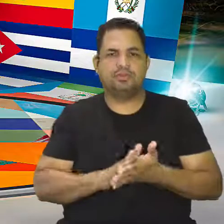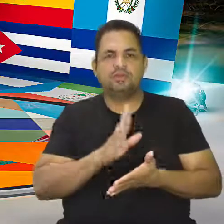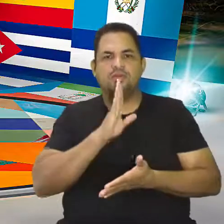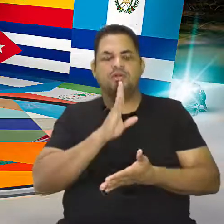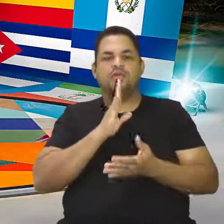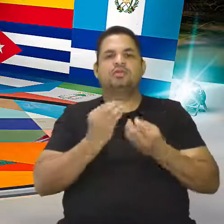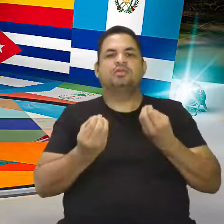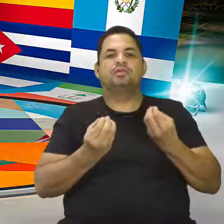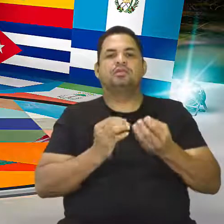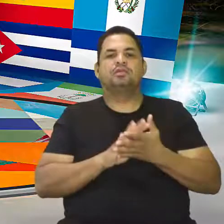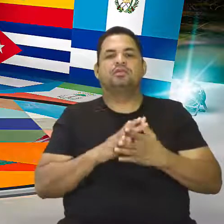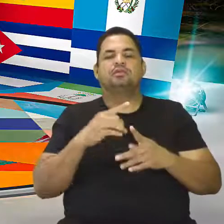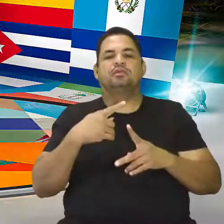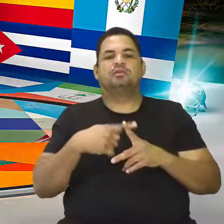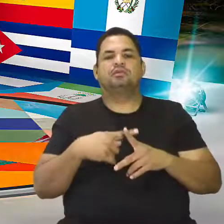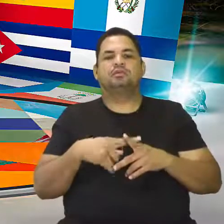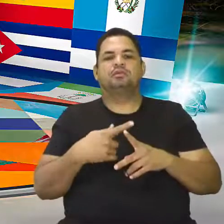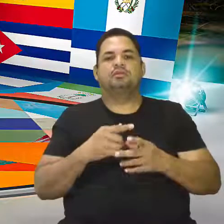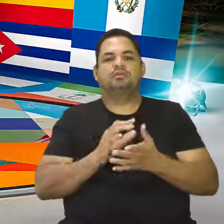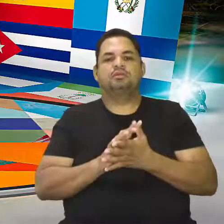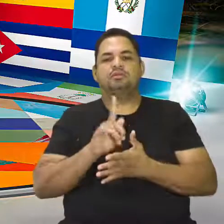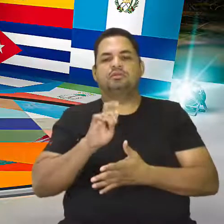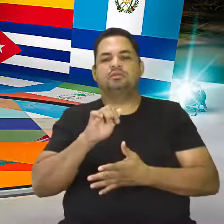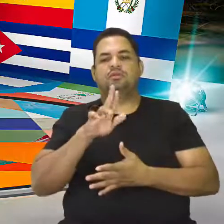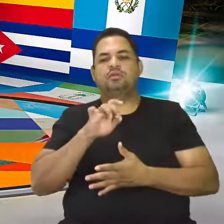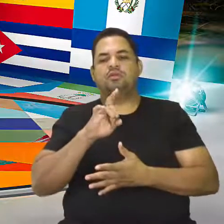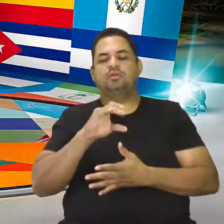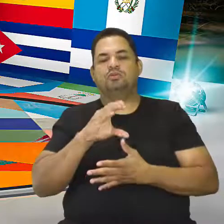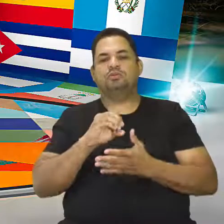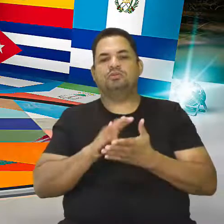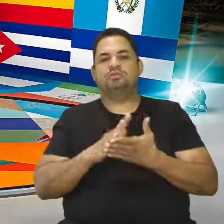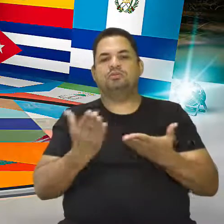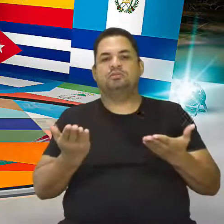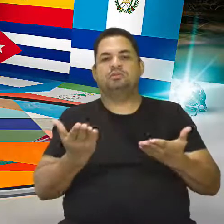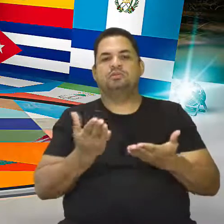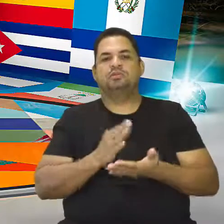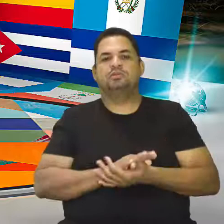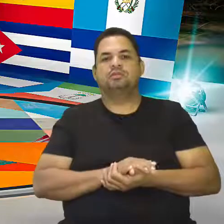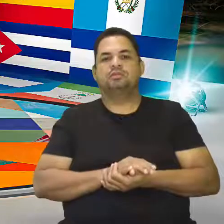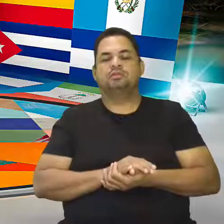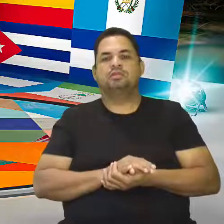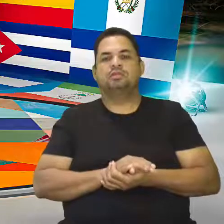essa forma, porque o gerúndio é a ação em